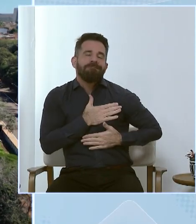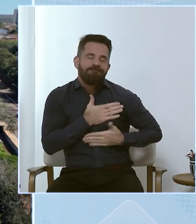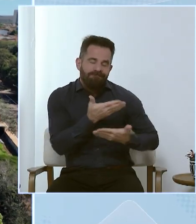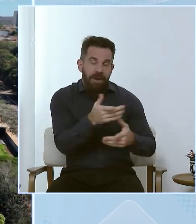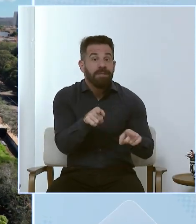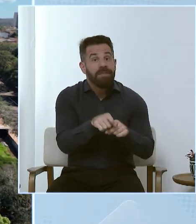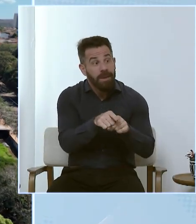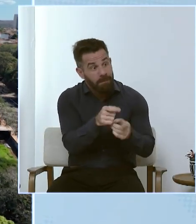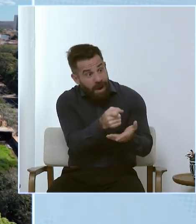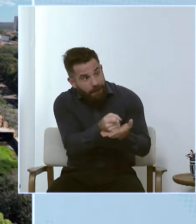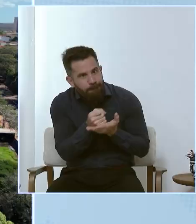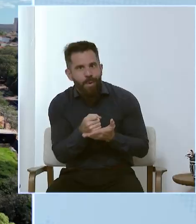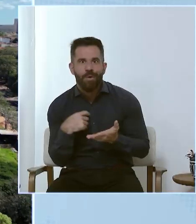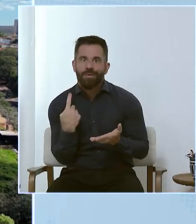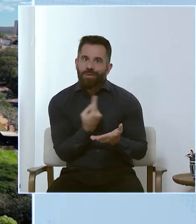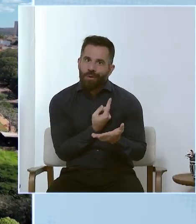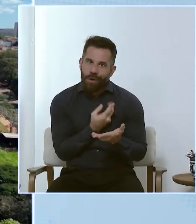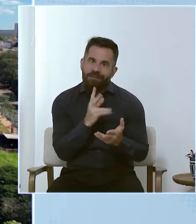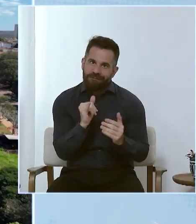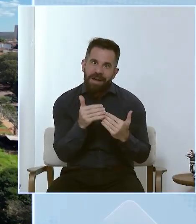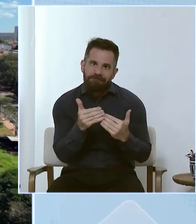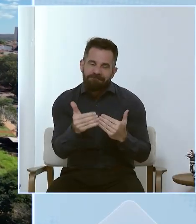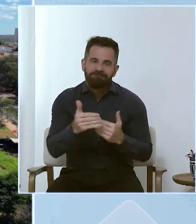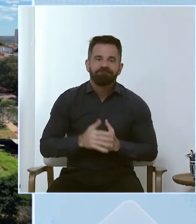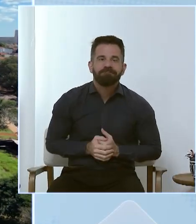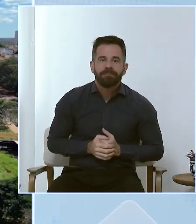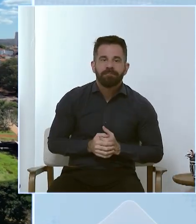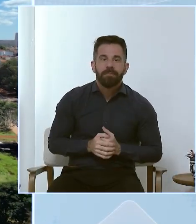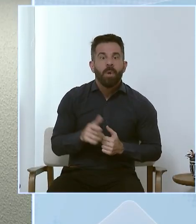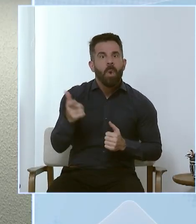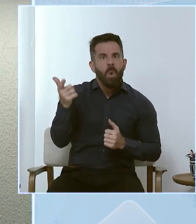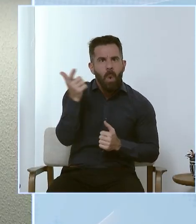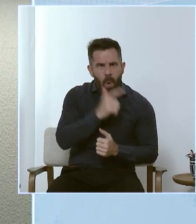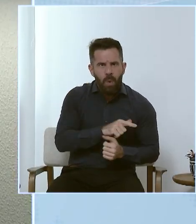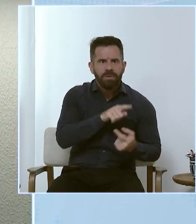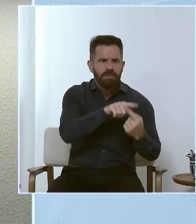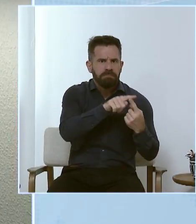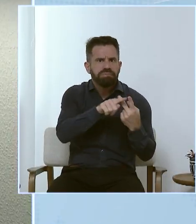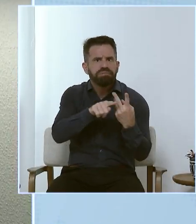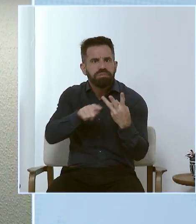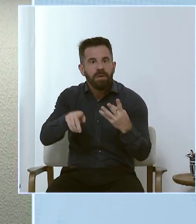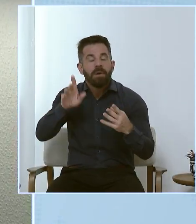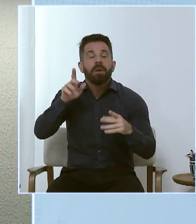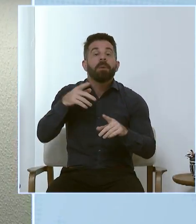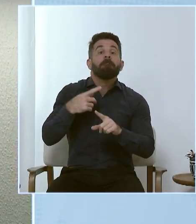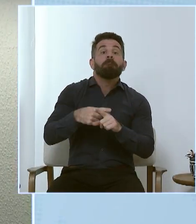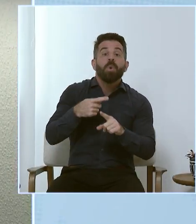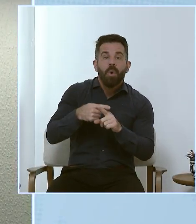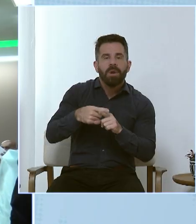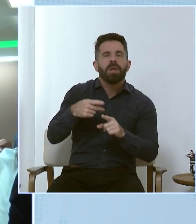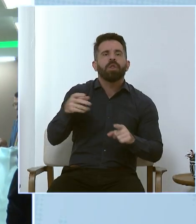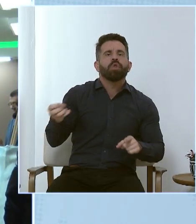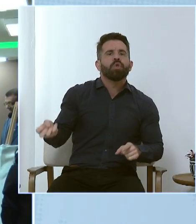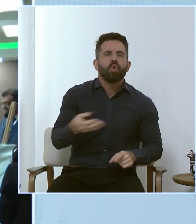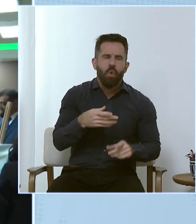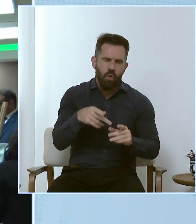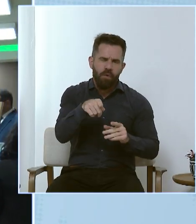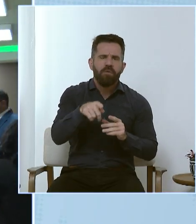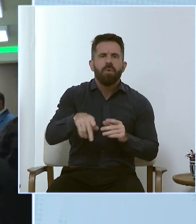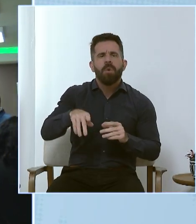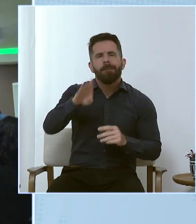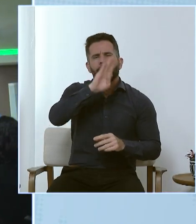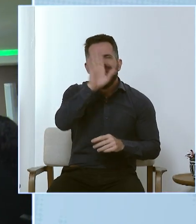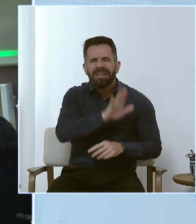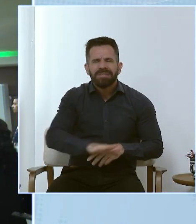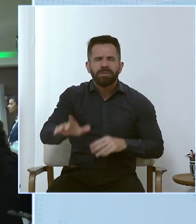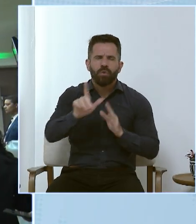A instalação das novas emissoras em Goiás só foi possível graças ao programa Brasil Digital, que investe na